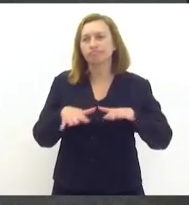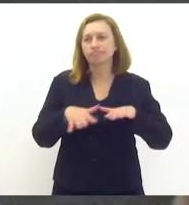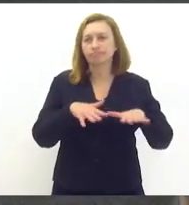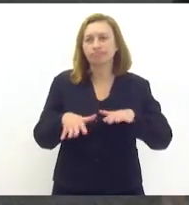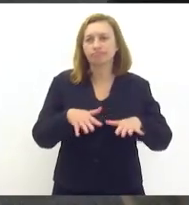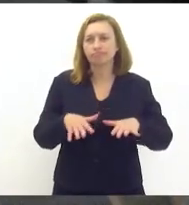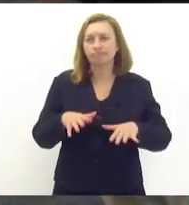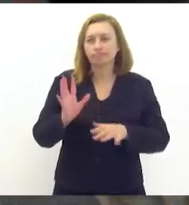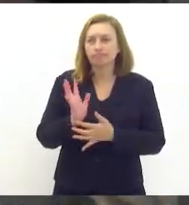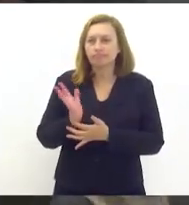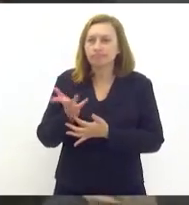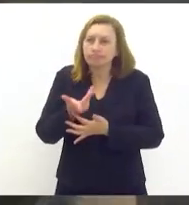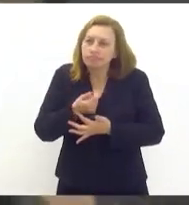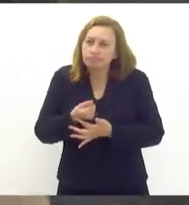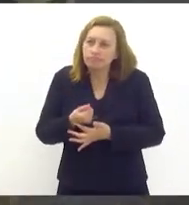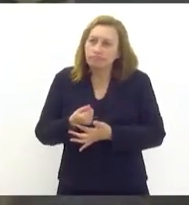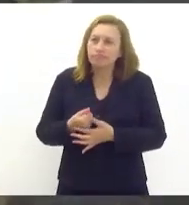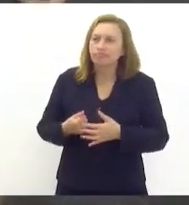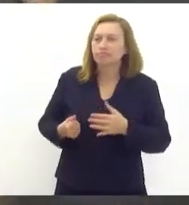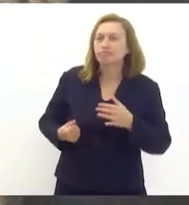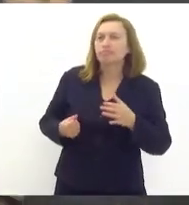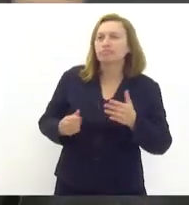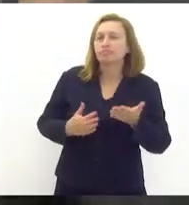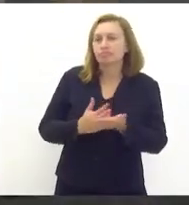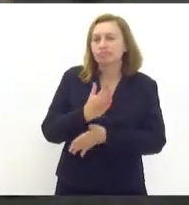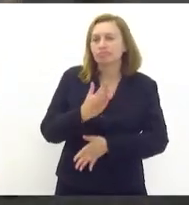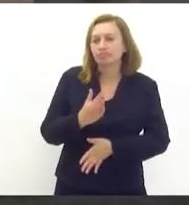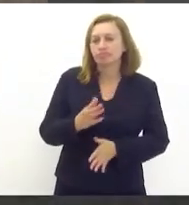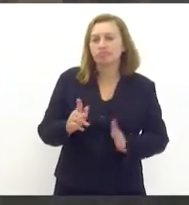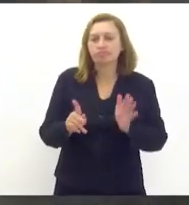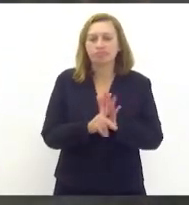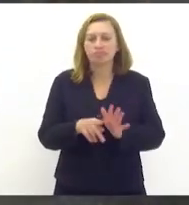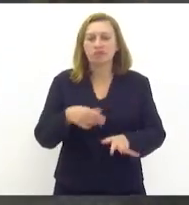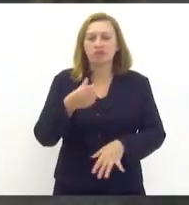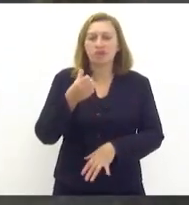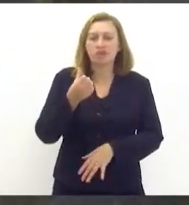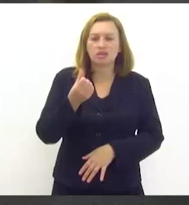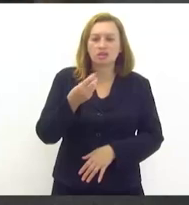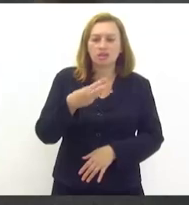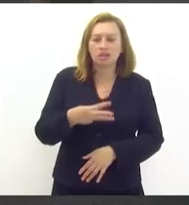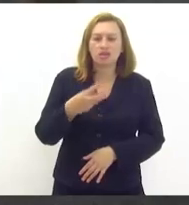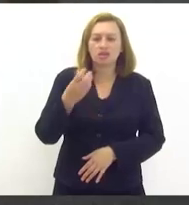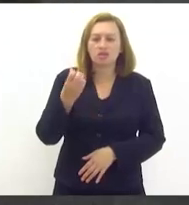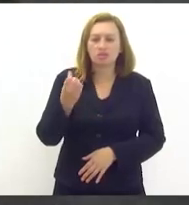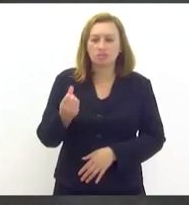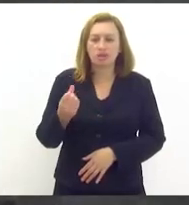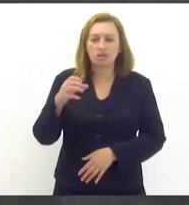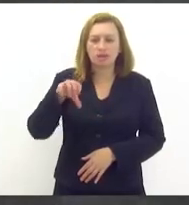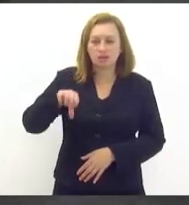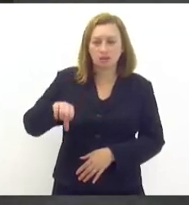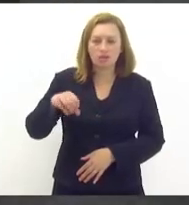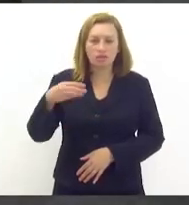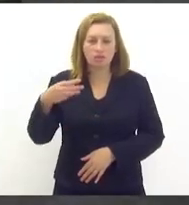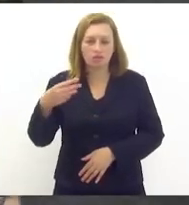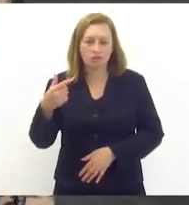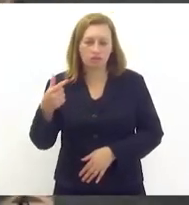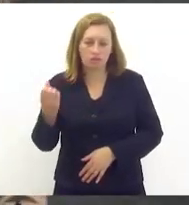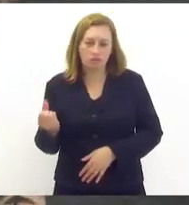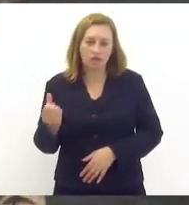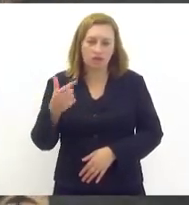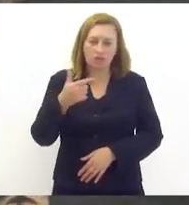a classe artística em defesa da aprovação do projeto 3696 de 2023 que infelizmente foi totalmente